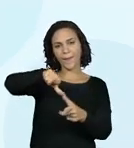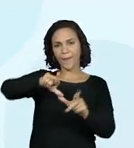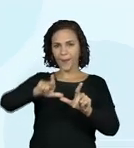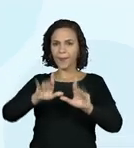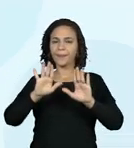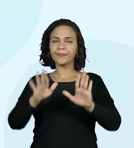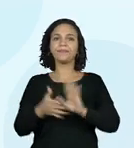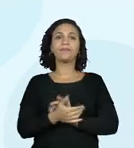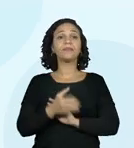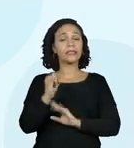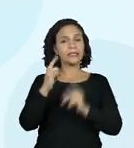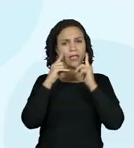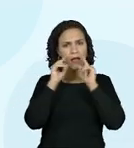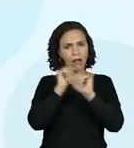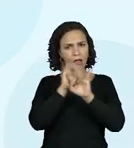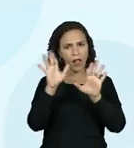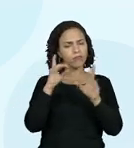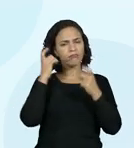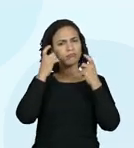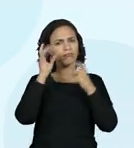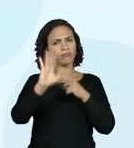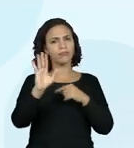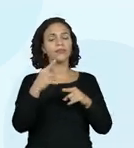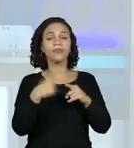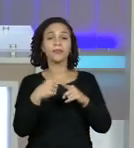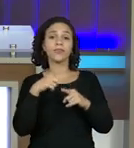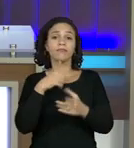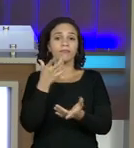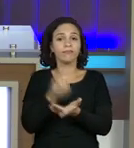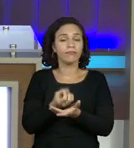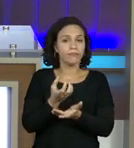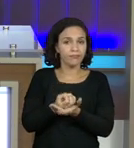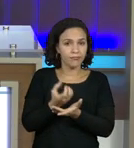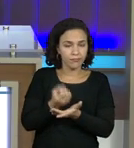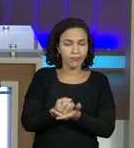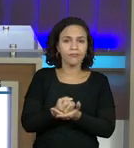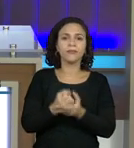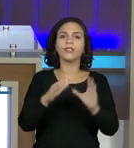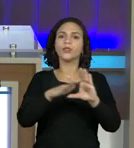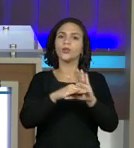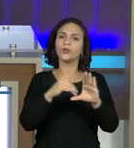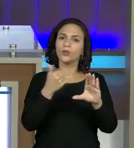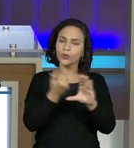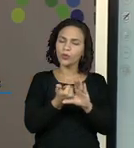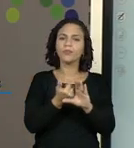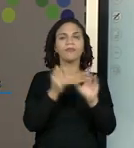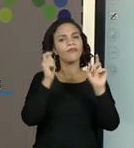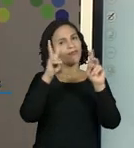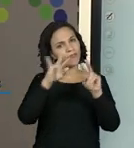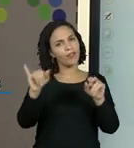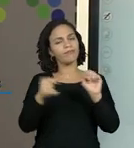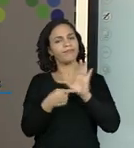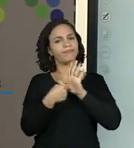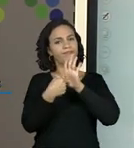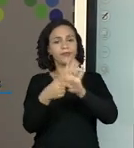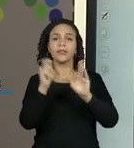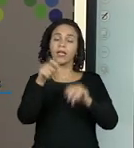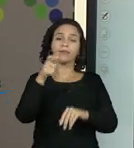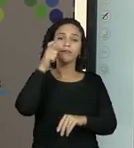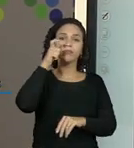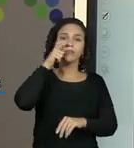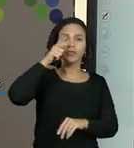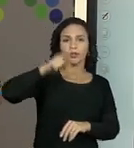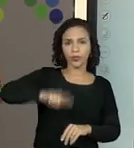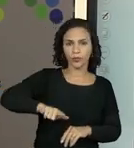não ficar claro, não se preocupa, porque a aula está gravada, vai estar no YouTube daqui a 1 horinha, tá bem? E vocês vão poder assistir